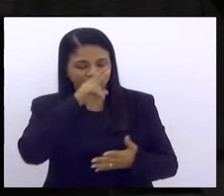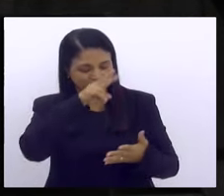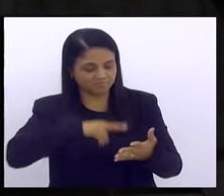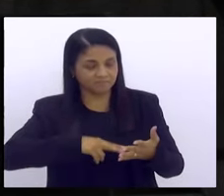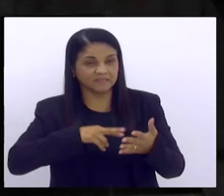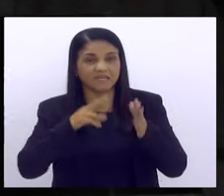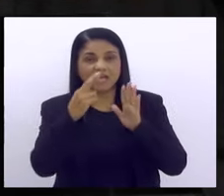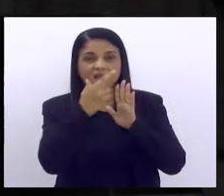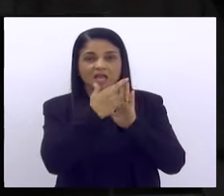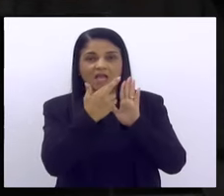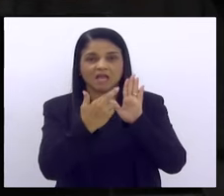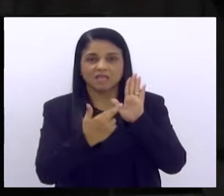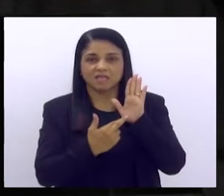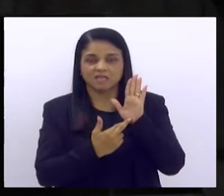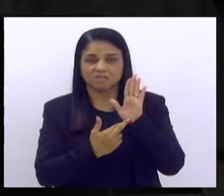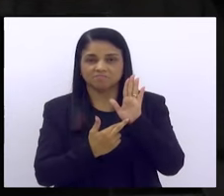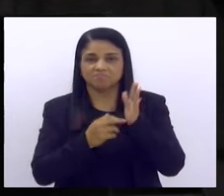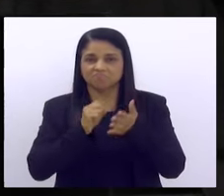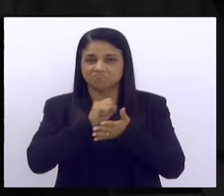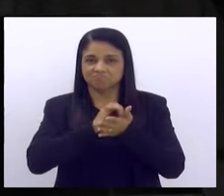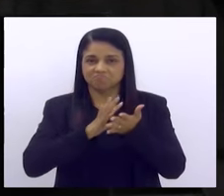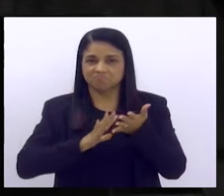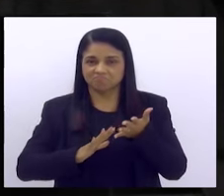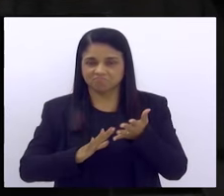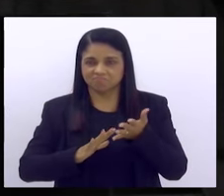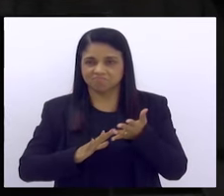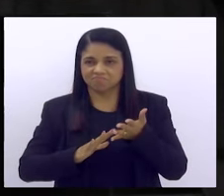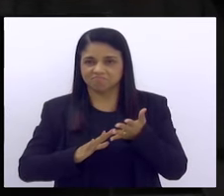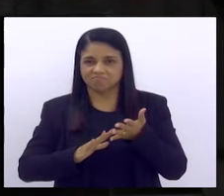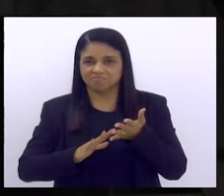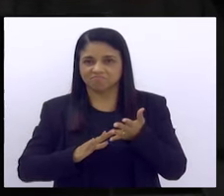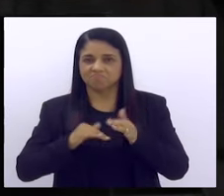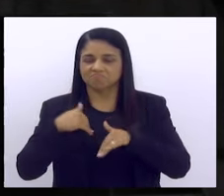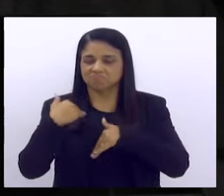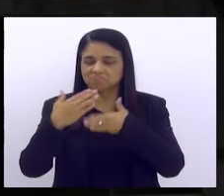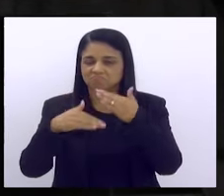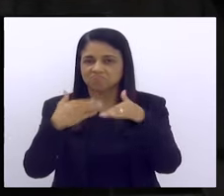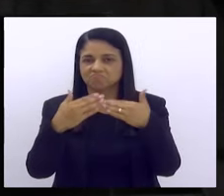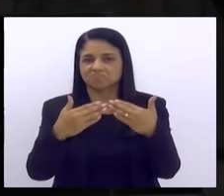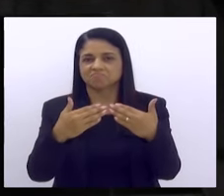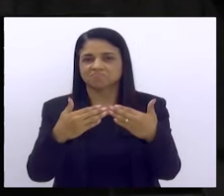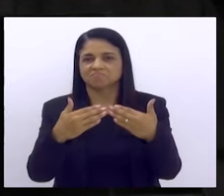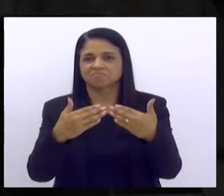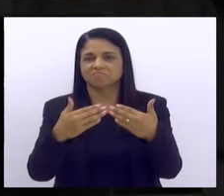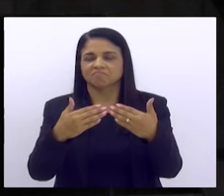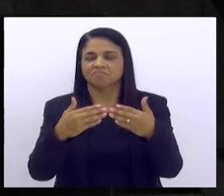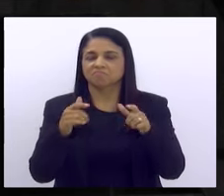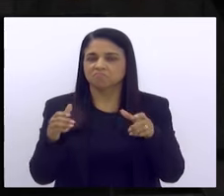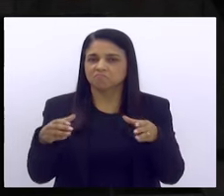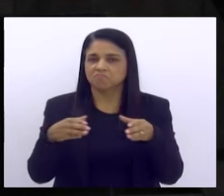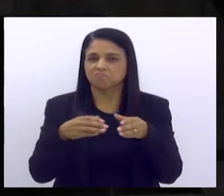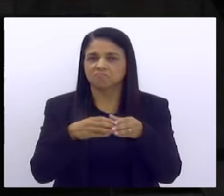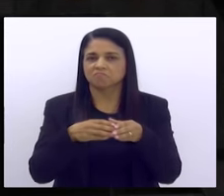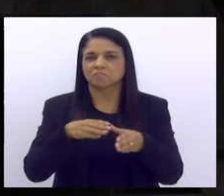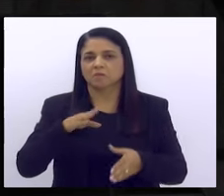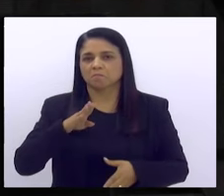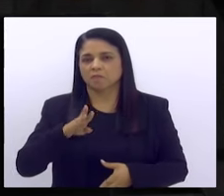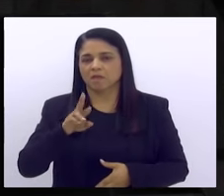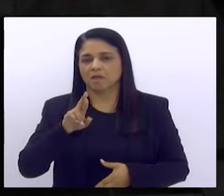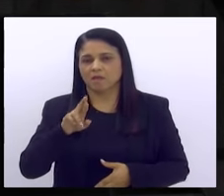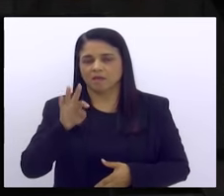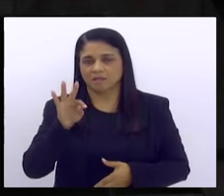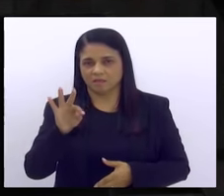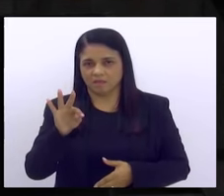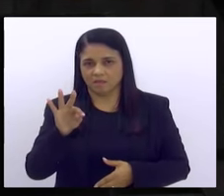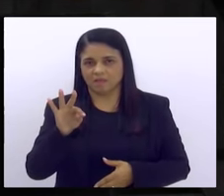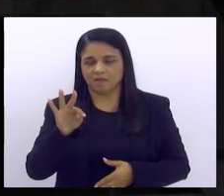regular as atividades a serem desenvolvidas pelo efetivo do BRT Seguro